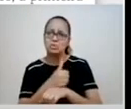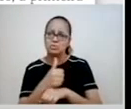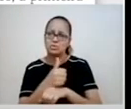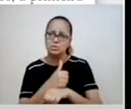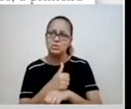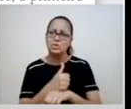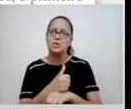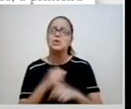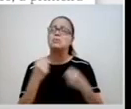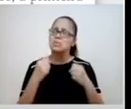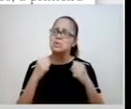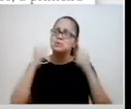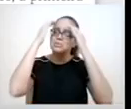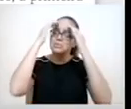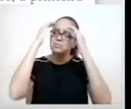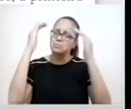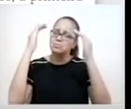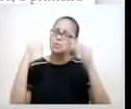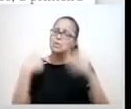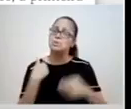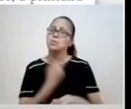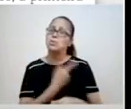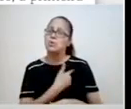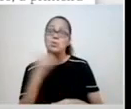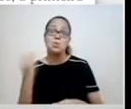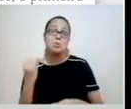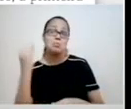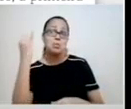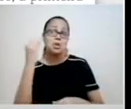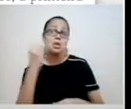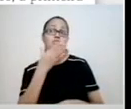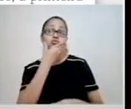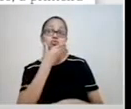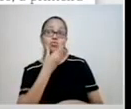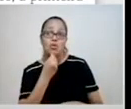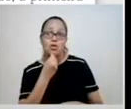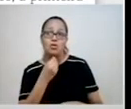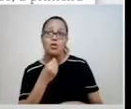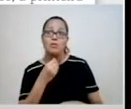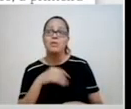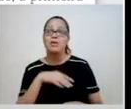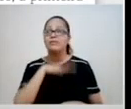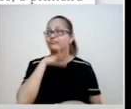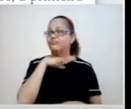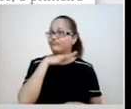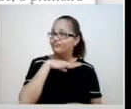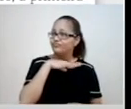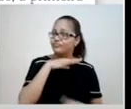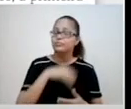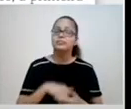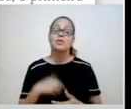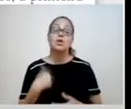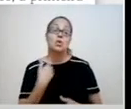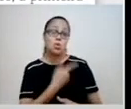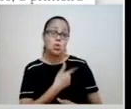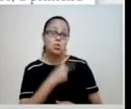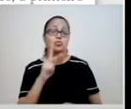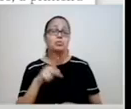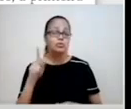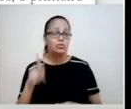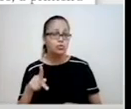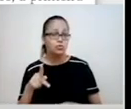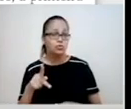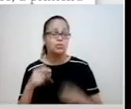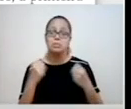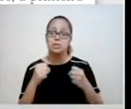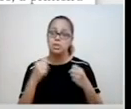nosso respeito, não é mesmo? O importante do homem é ele não ficar à toa. Nós, como professores, devemos, a primeira